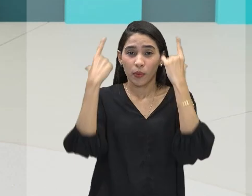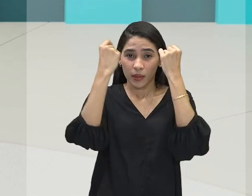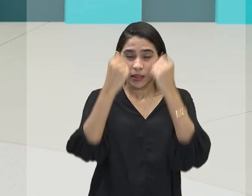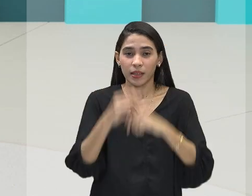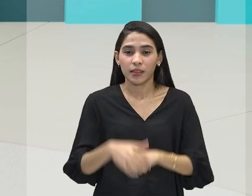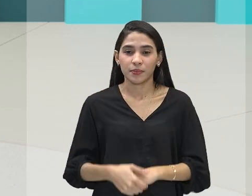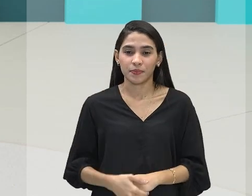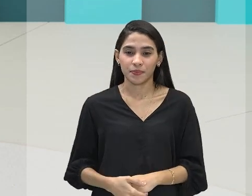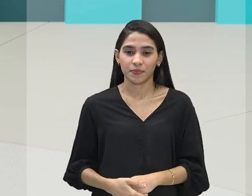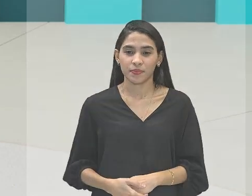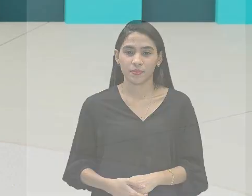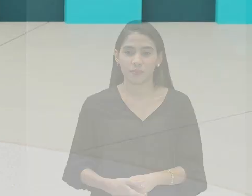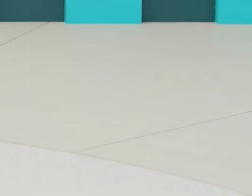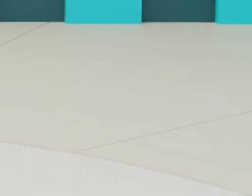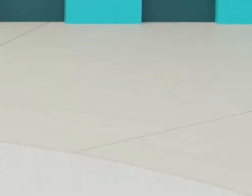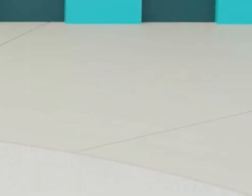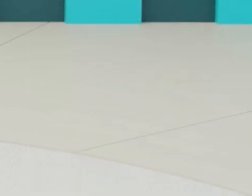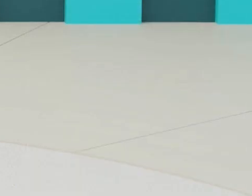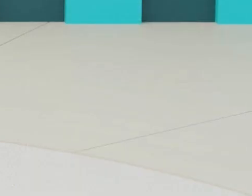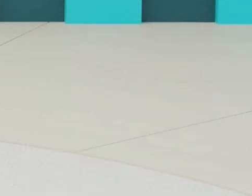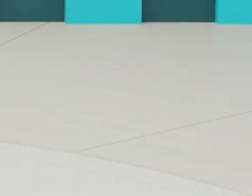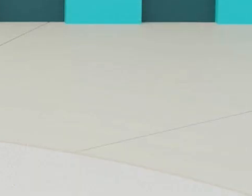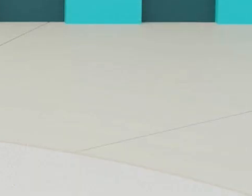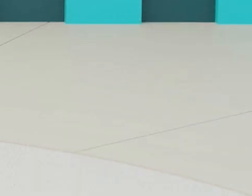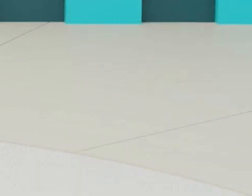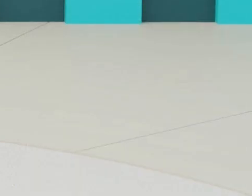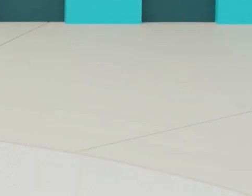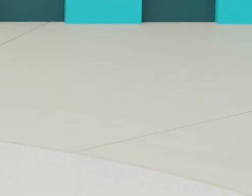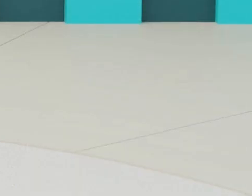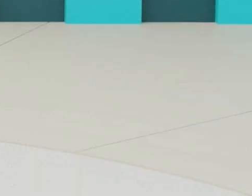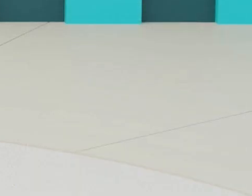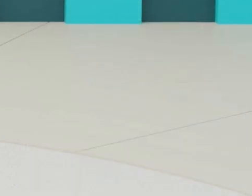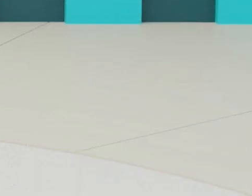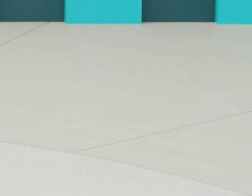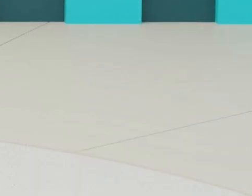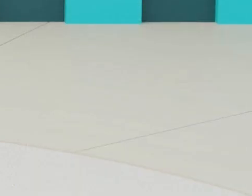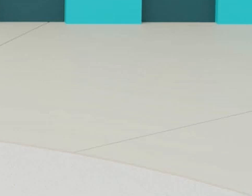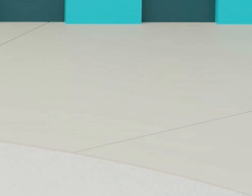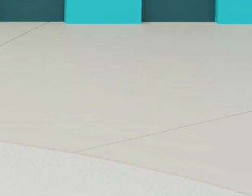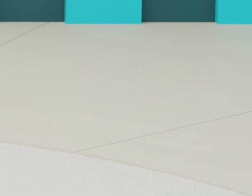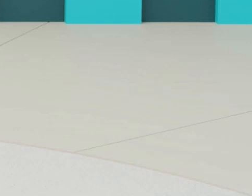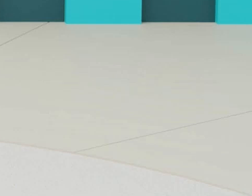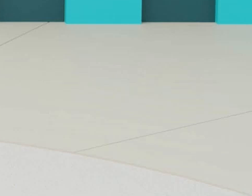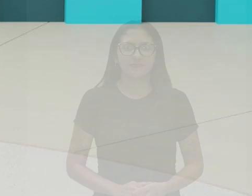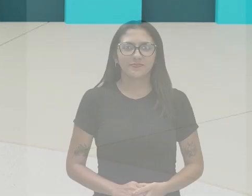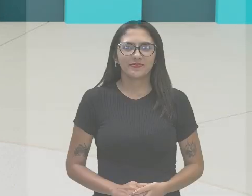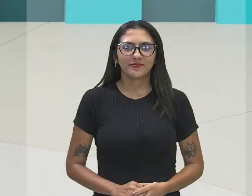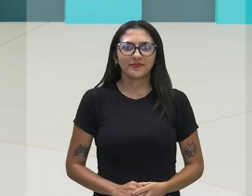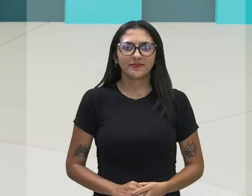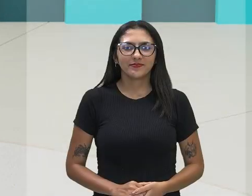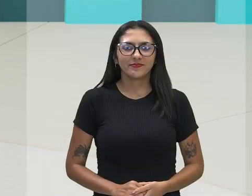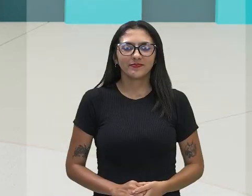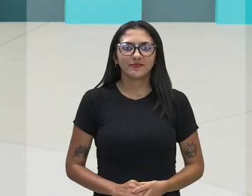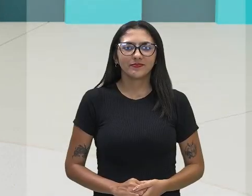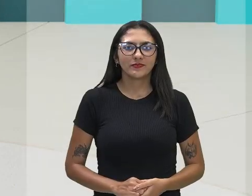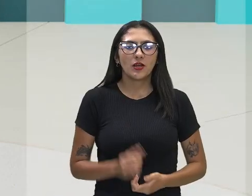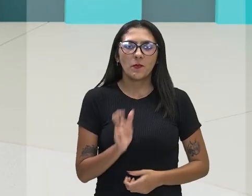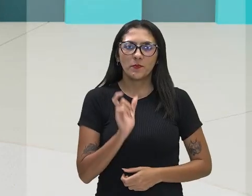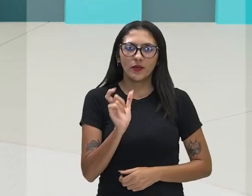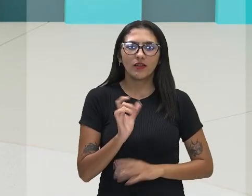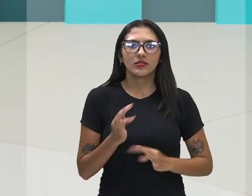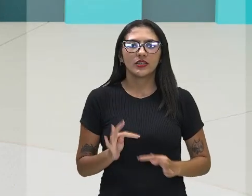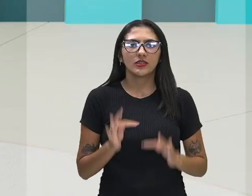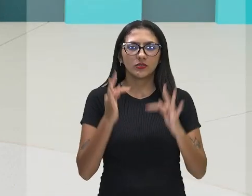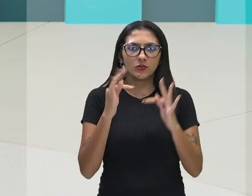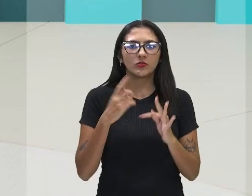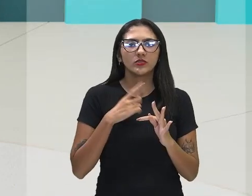aí as palavras técnica, que significa arte, técnica ou ofício, e aí junta